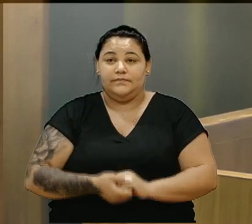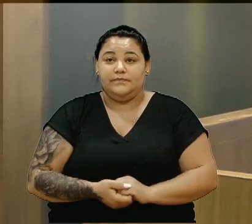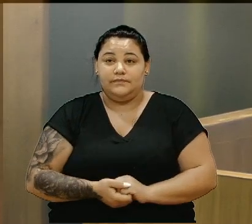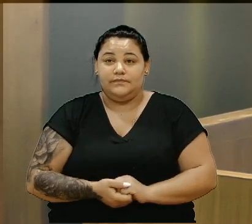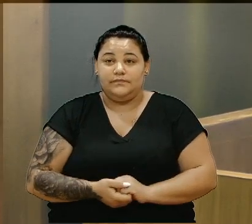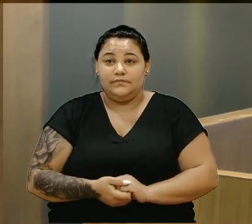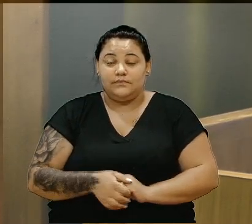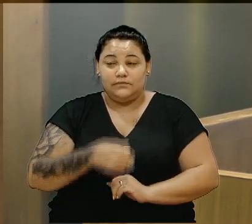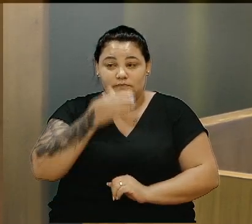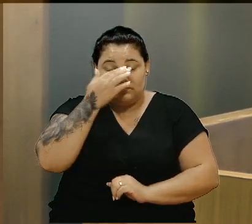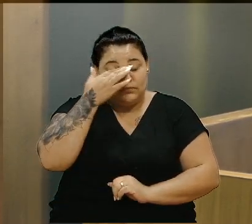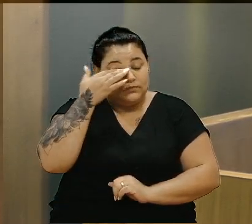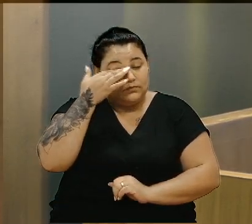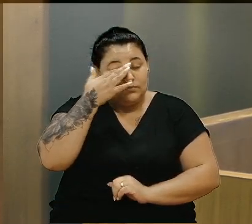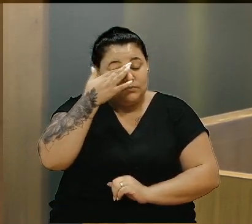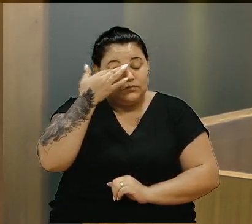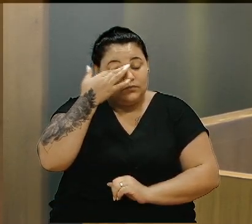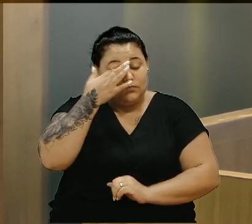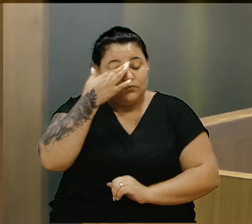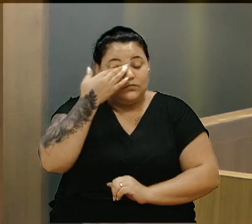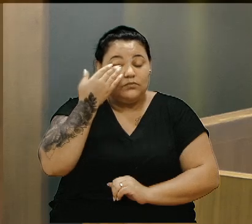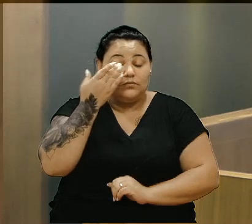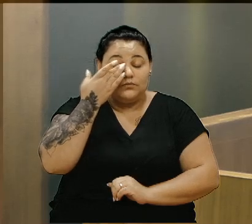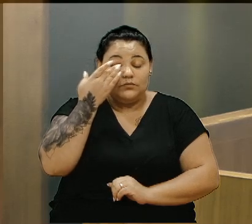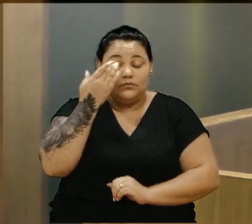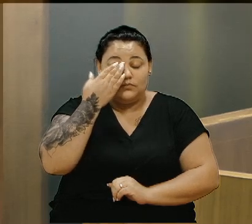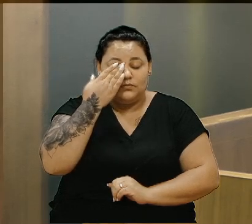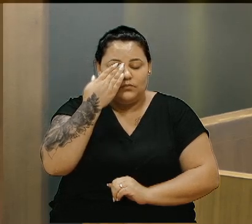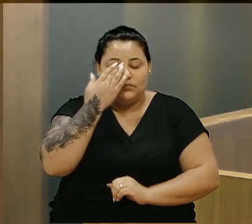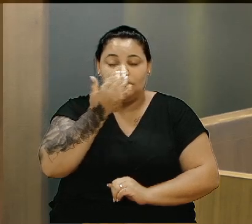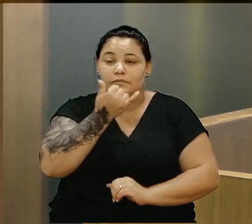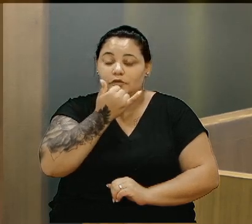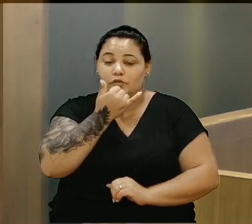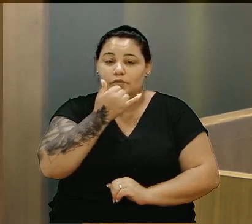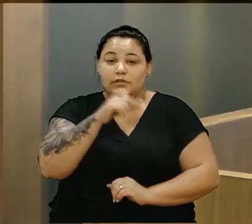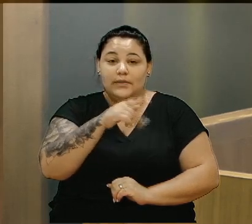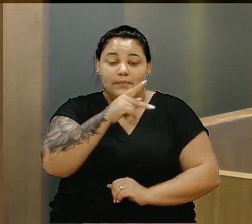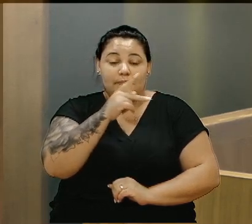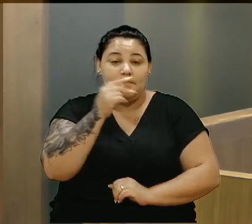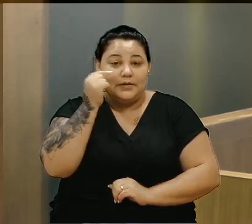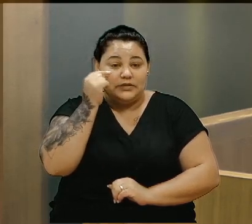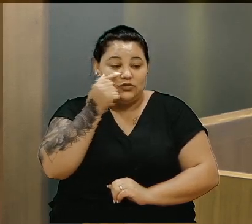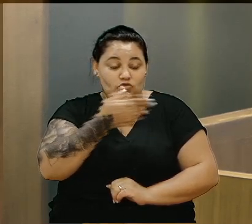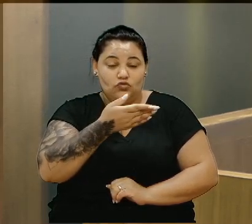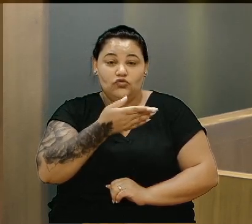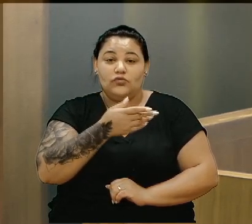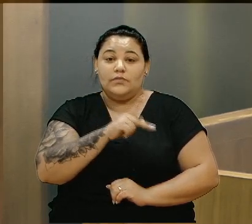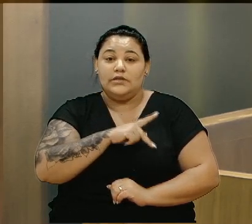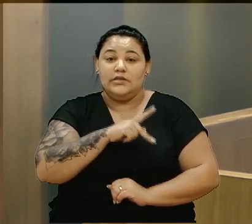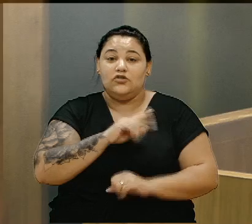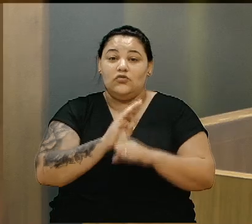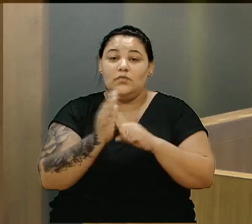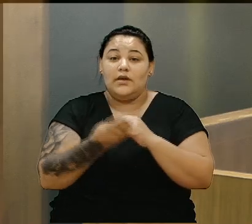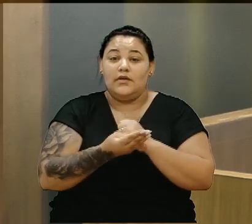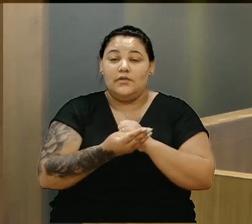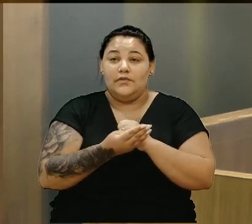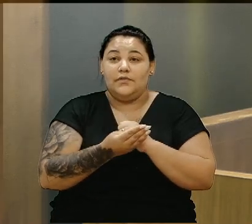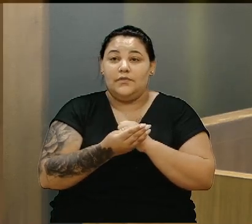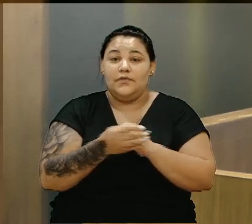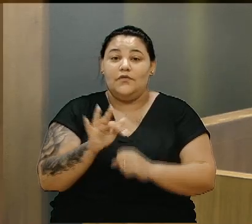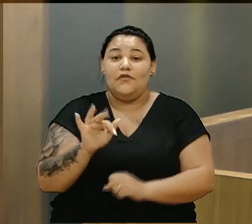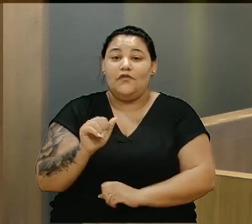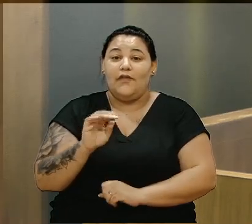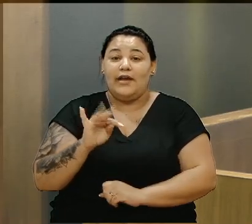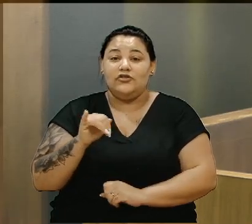Porque está aqui presente o José, que é o nosso presidente lá do bairro Fátima e que hoje me honra participar da minha